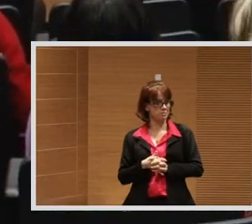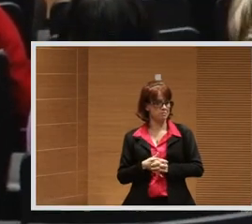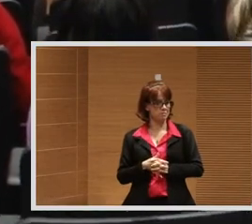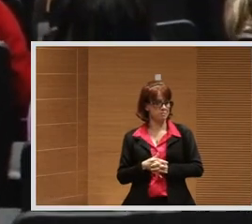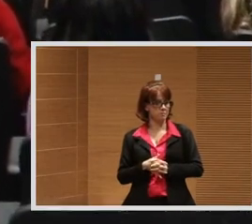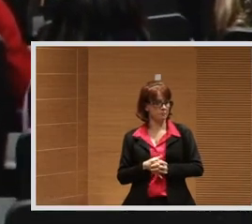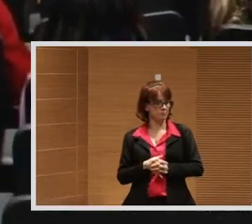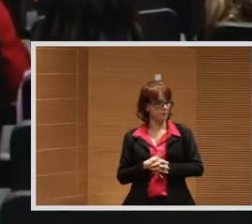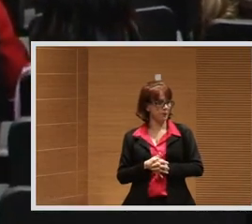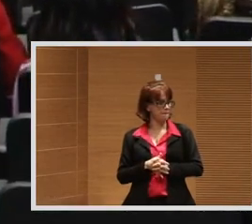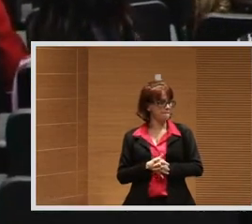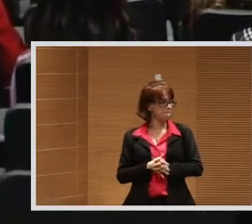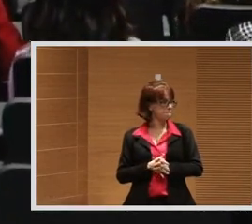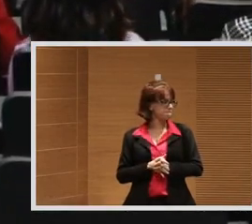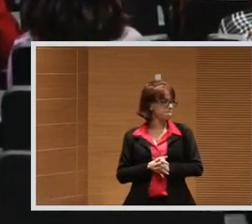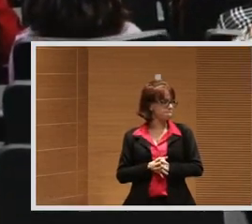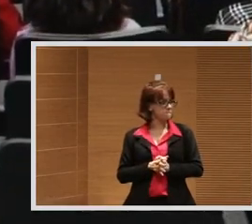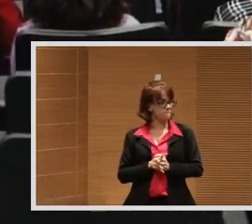Eu queria